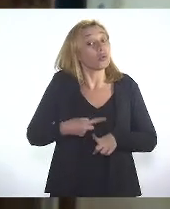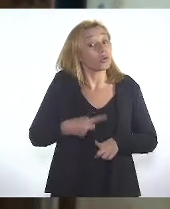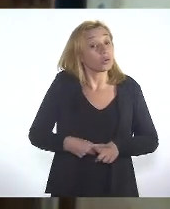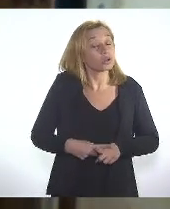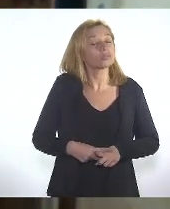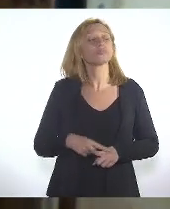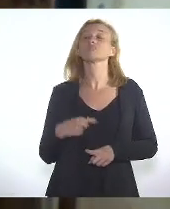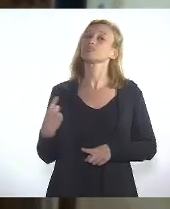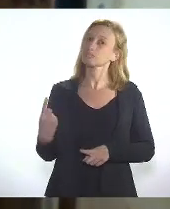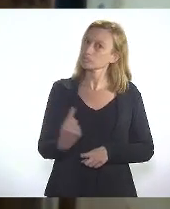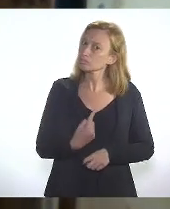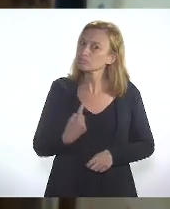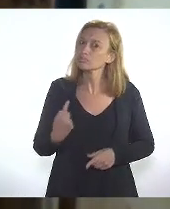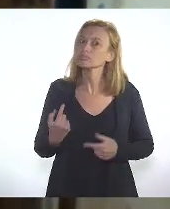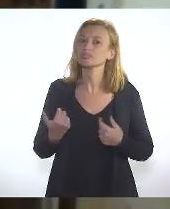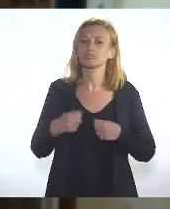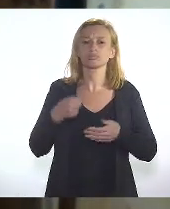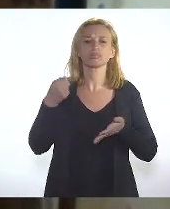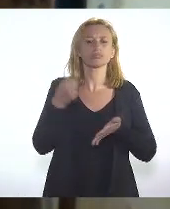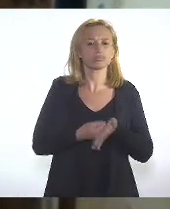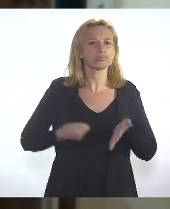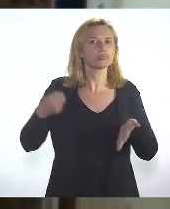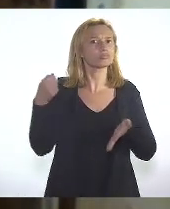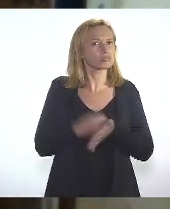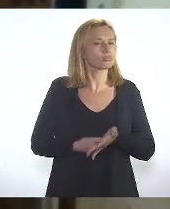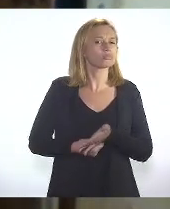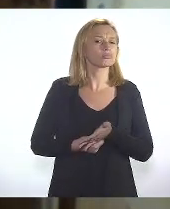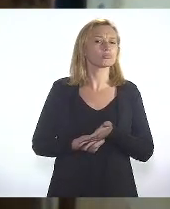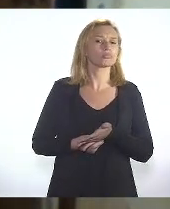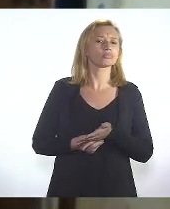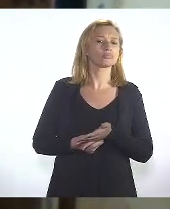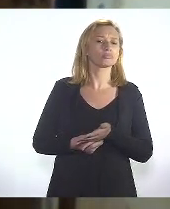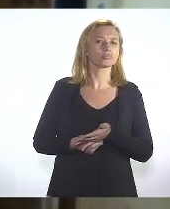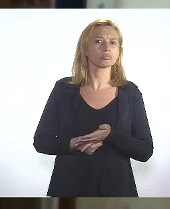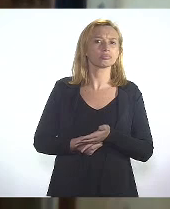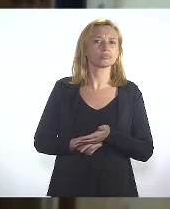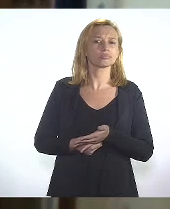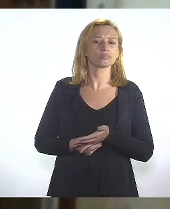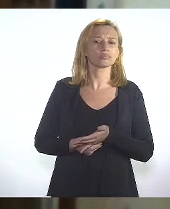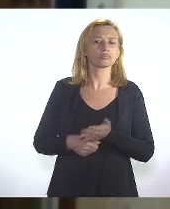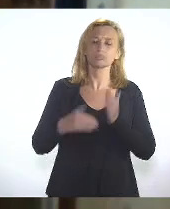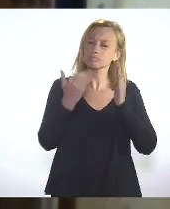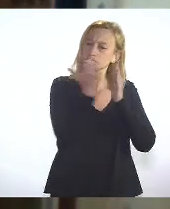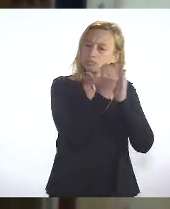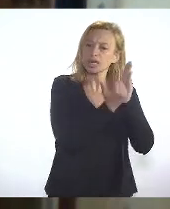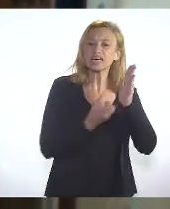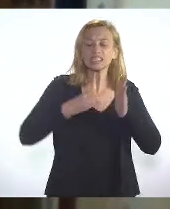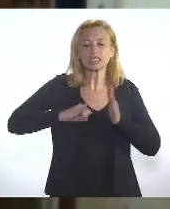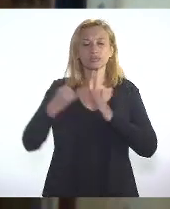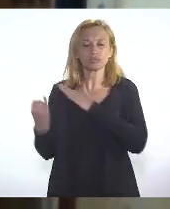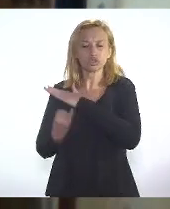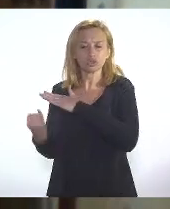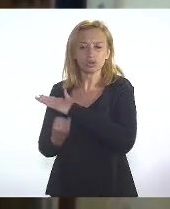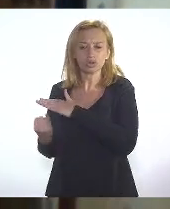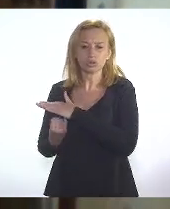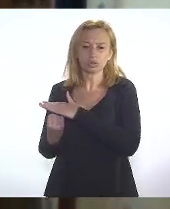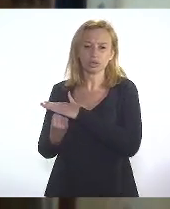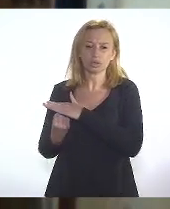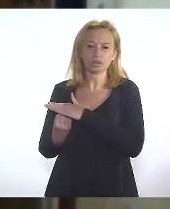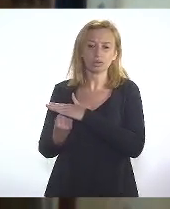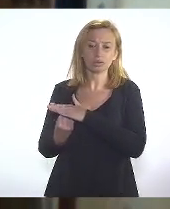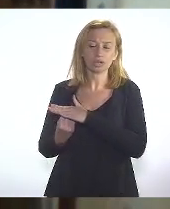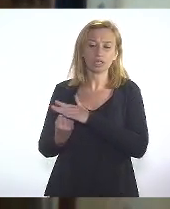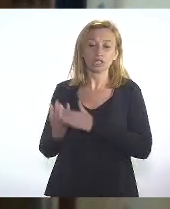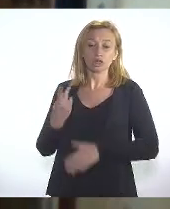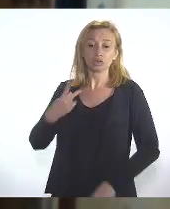nós devemos lutar por esse princípio. Se uma instituição faz a sua